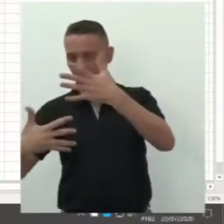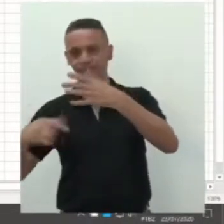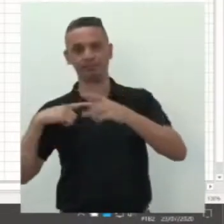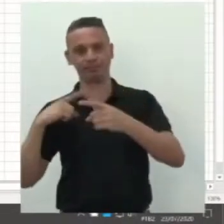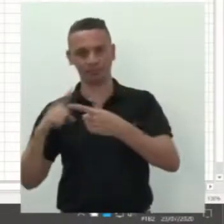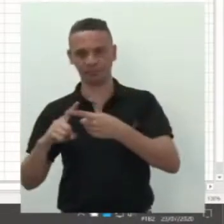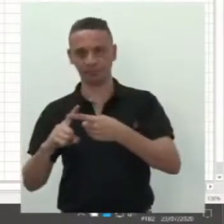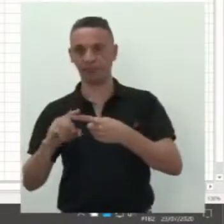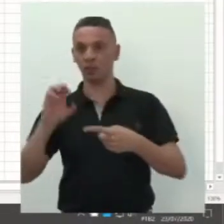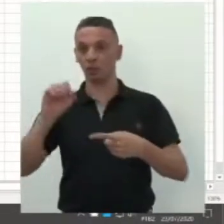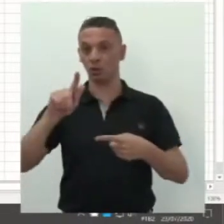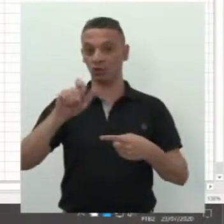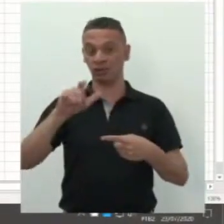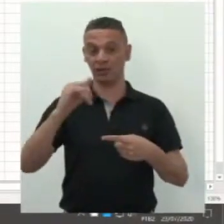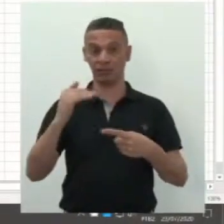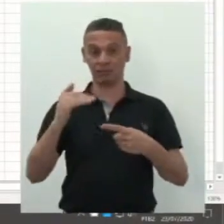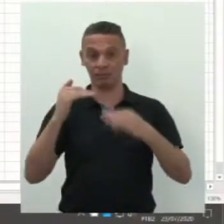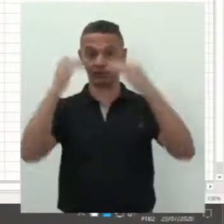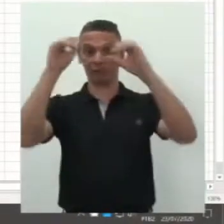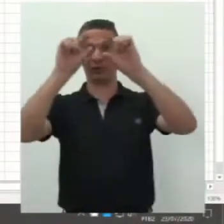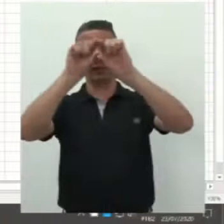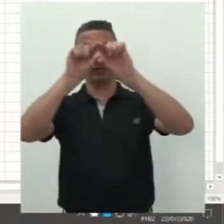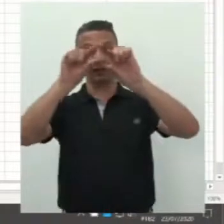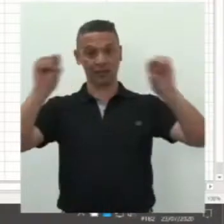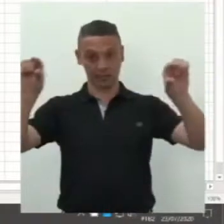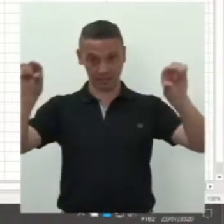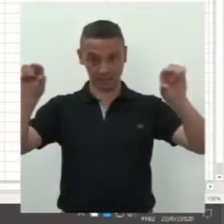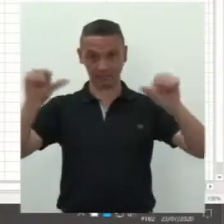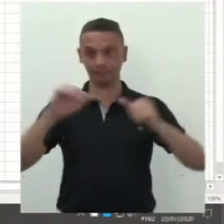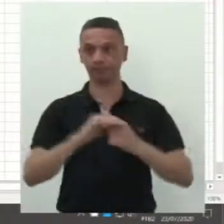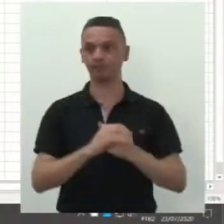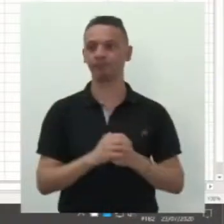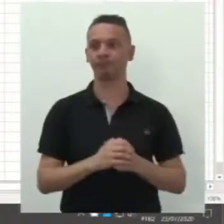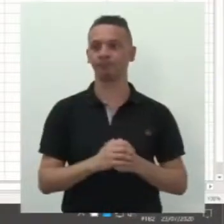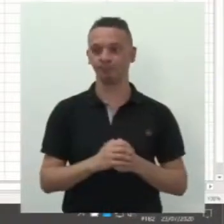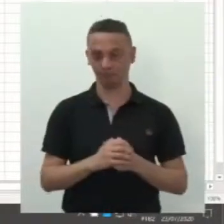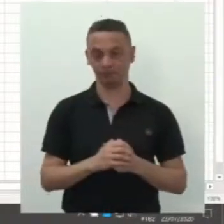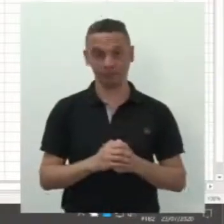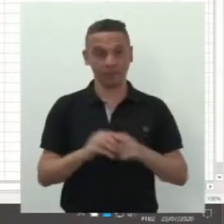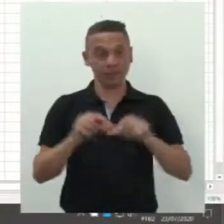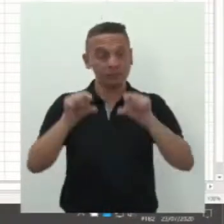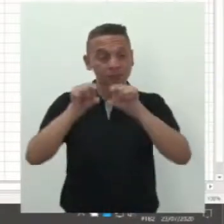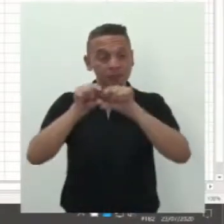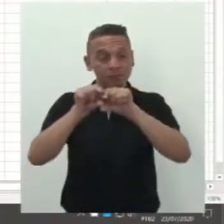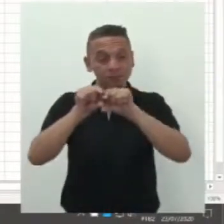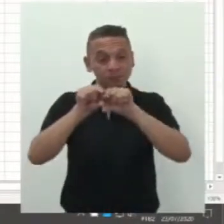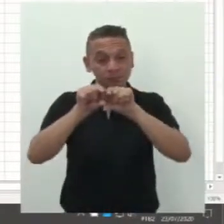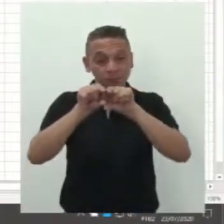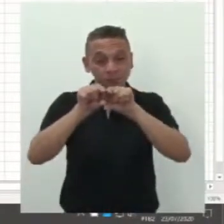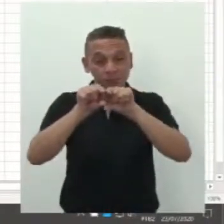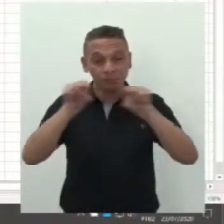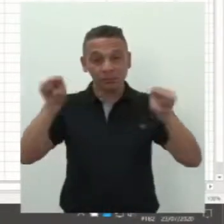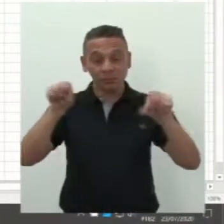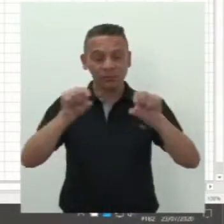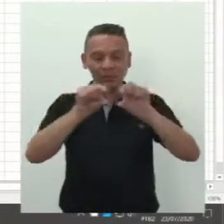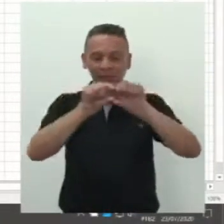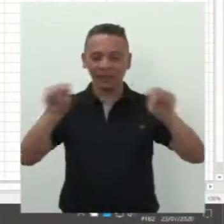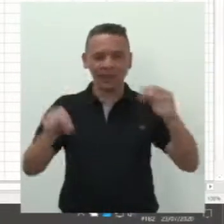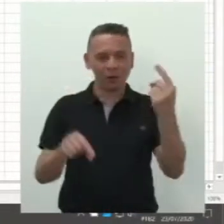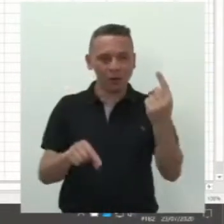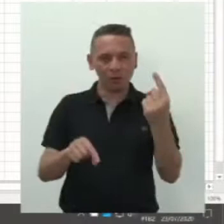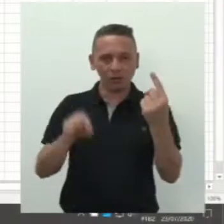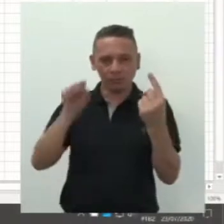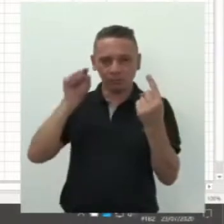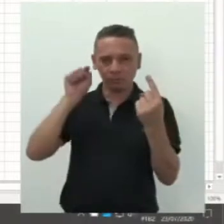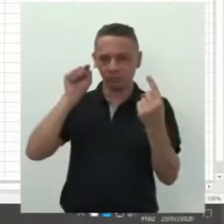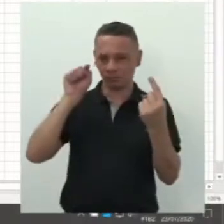tem congelar linha superior, e olha que interessante. Então, ó, nossa linha superior, no caso, é a linha 1. Se a gente colocar aqui,